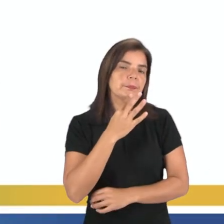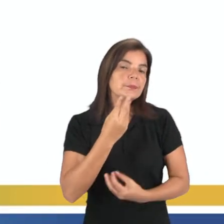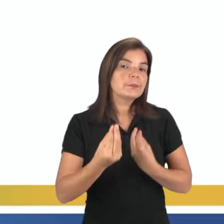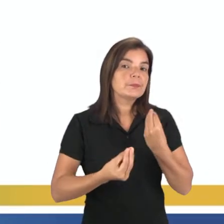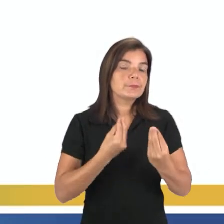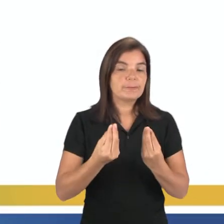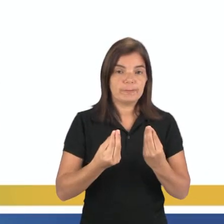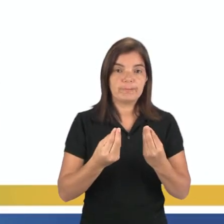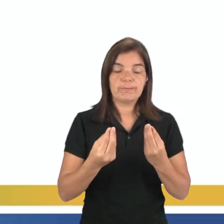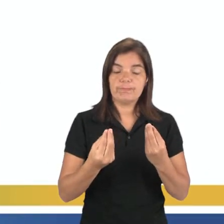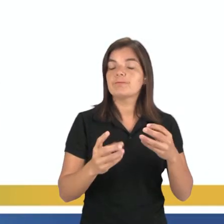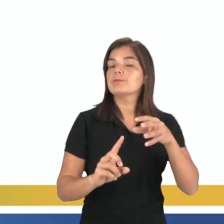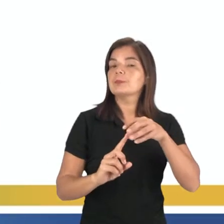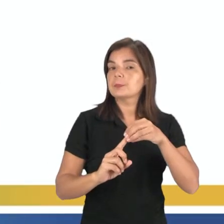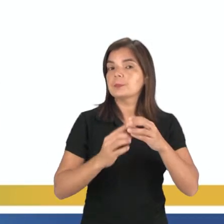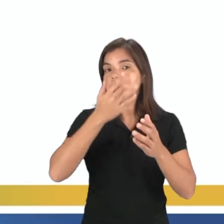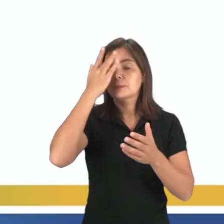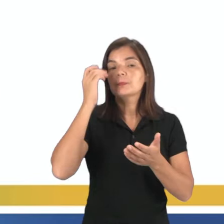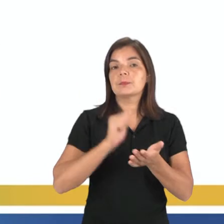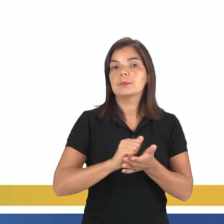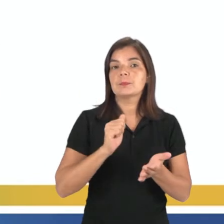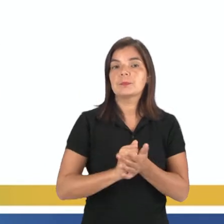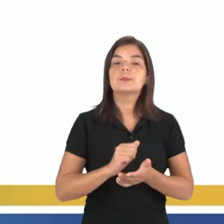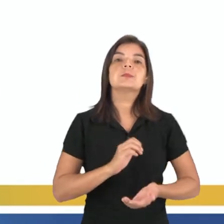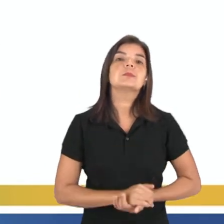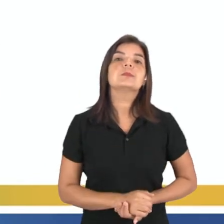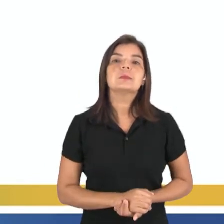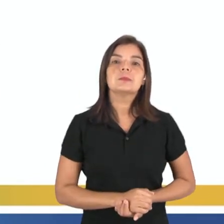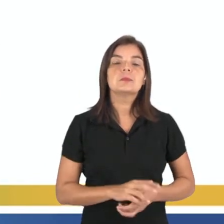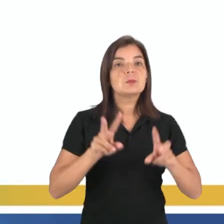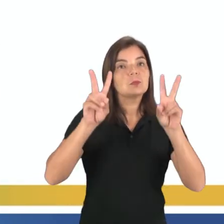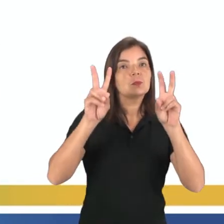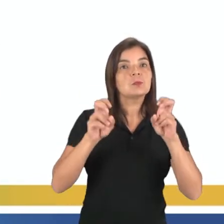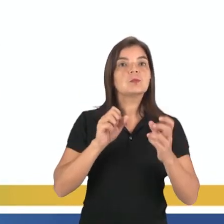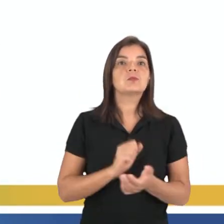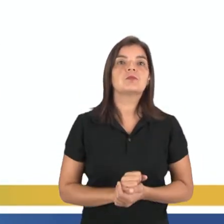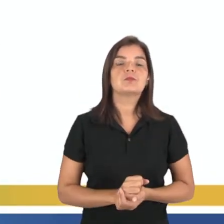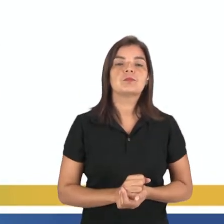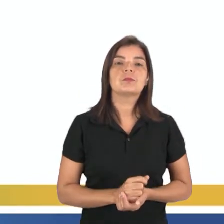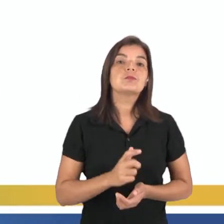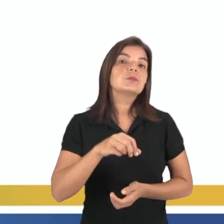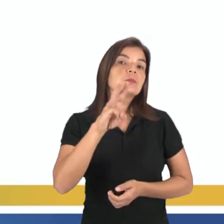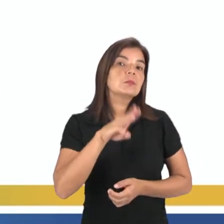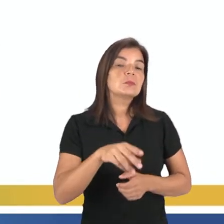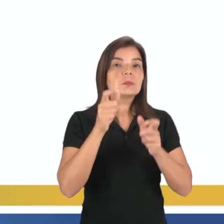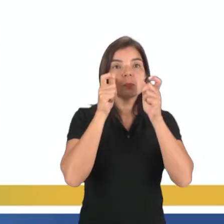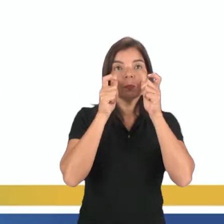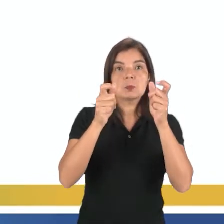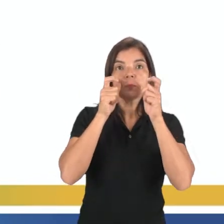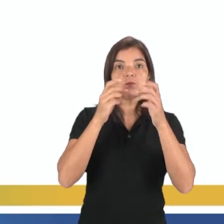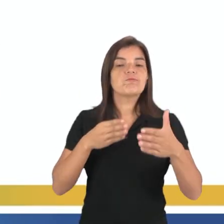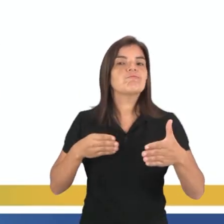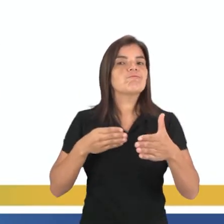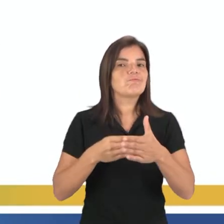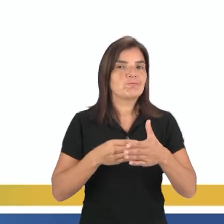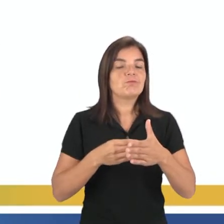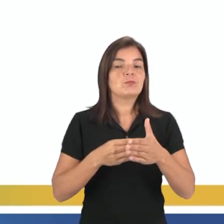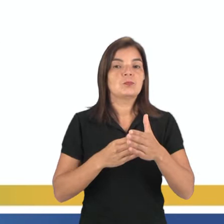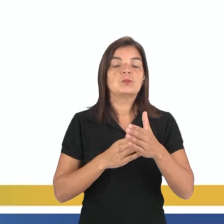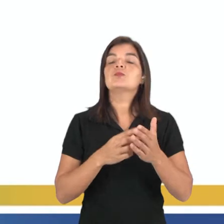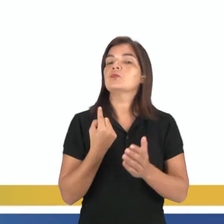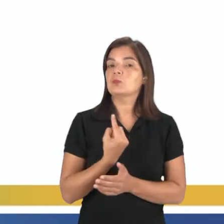as intenções de quem escreveu. Olha só o título. A quem interessa impedir o